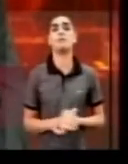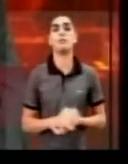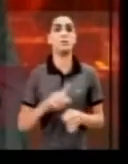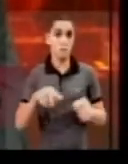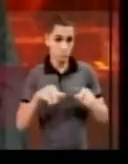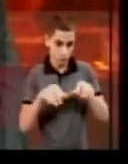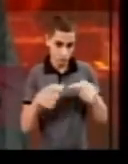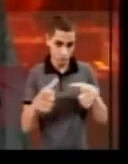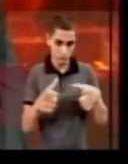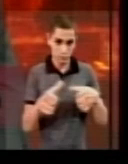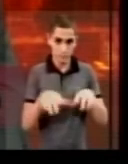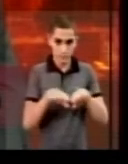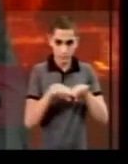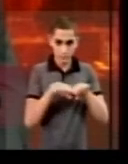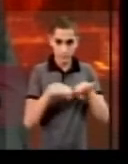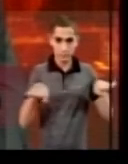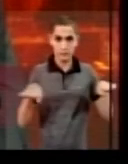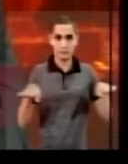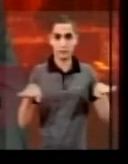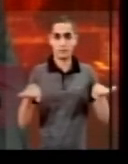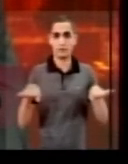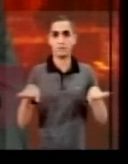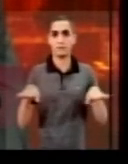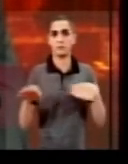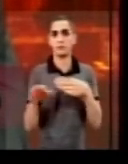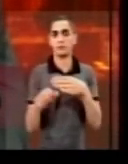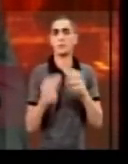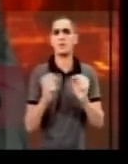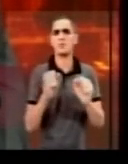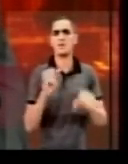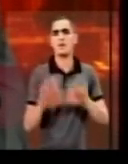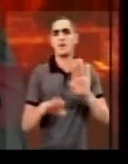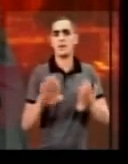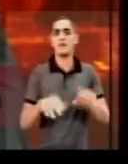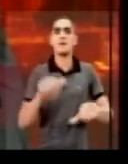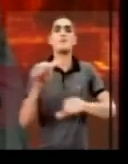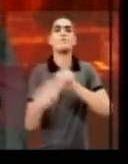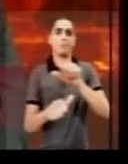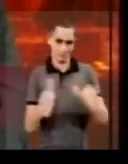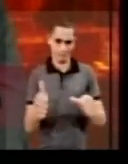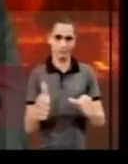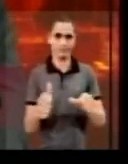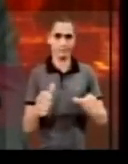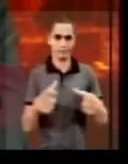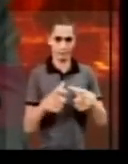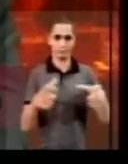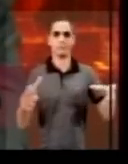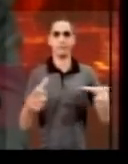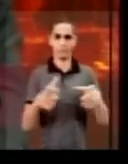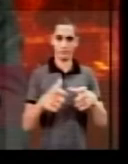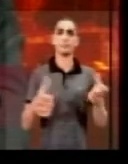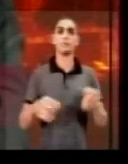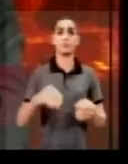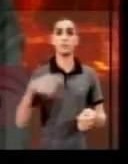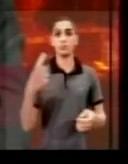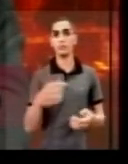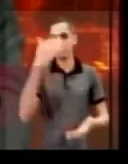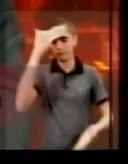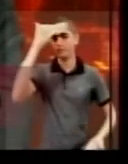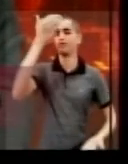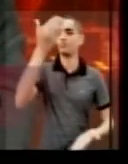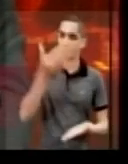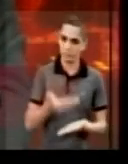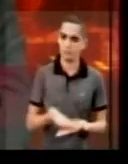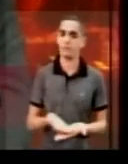eles se intercalam, tá? E nós acreditamos que nós estamos num platô de